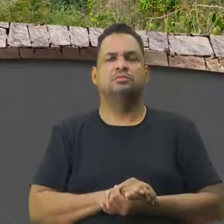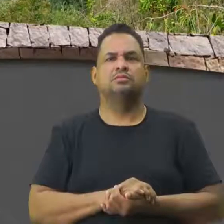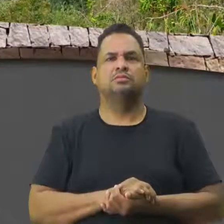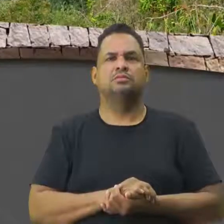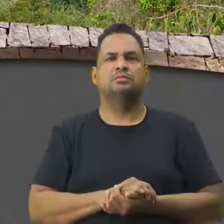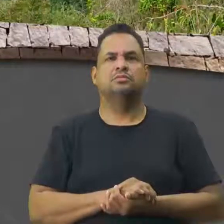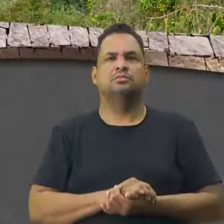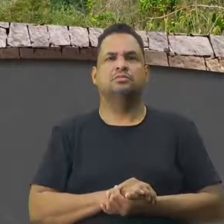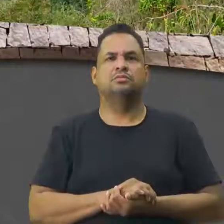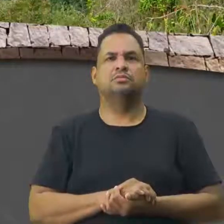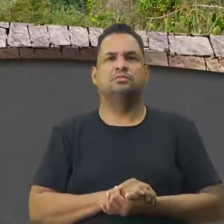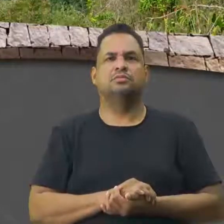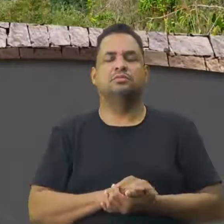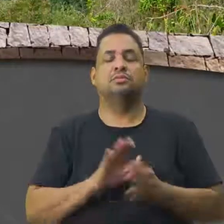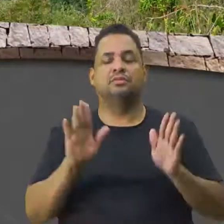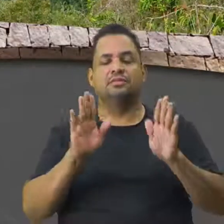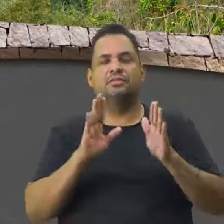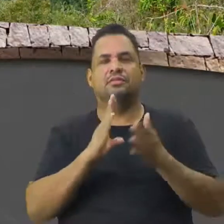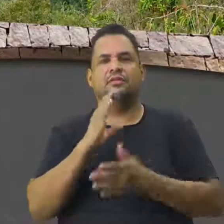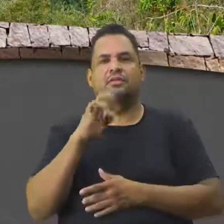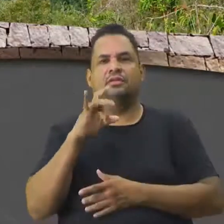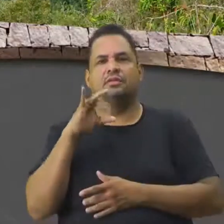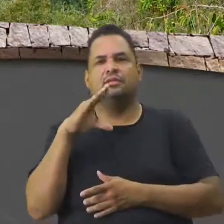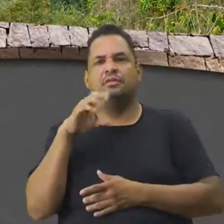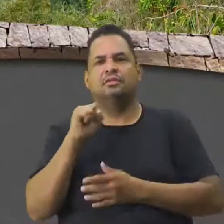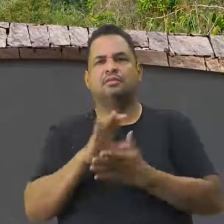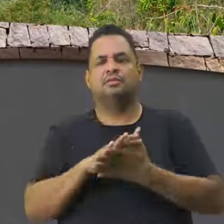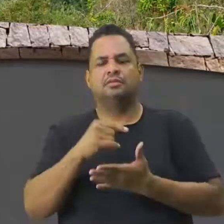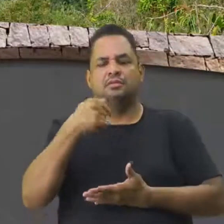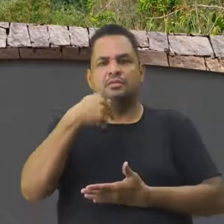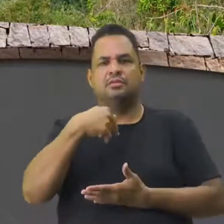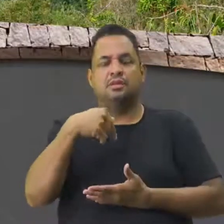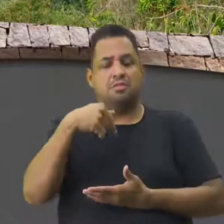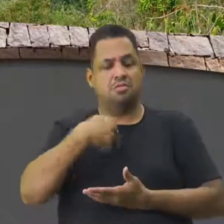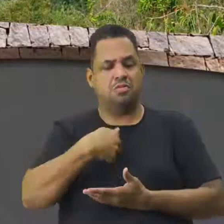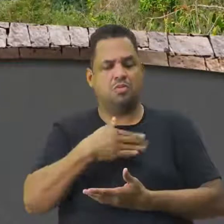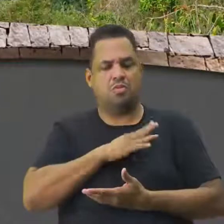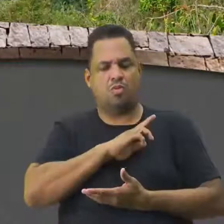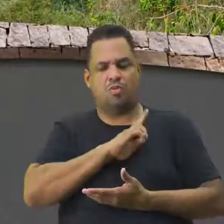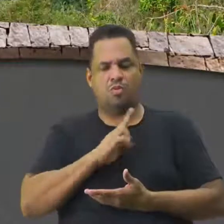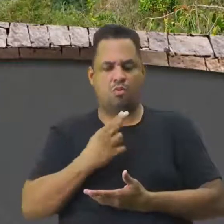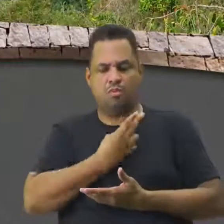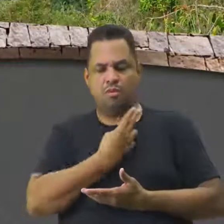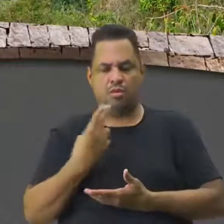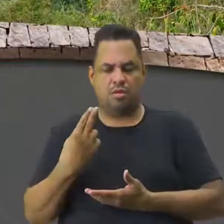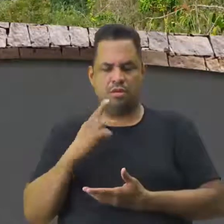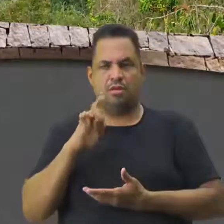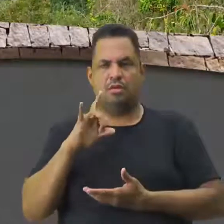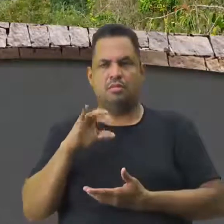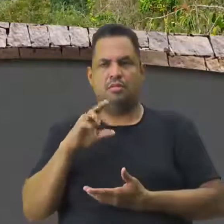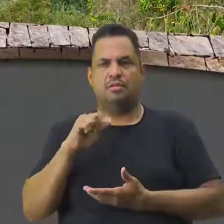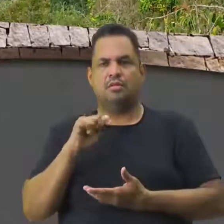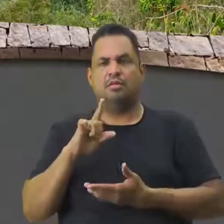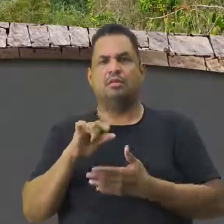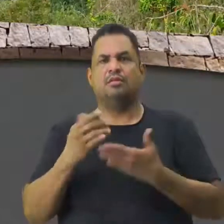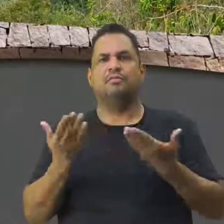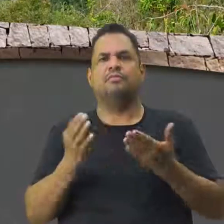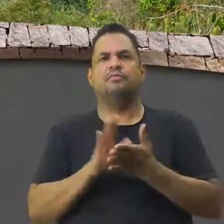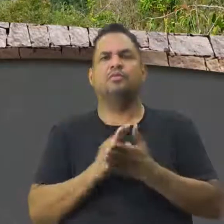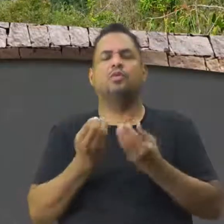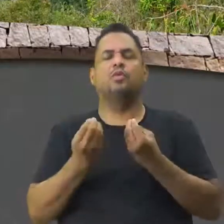Olá, Arimateia! Fala, eu sou Arimateia! Aí, meu filho, como é que foi a nossa